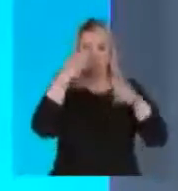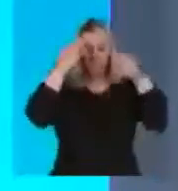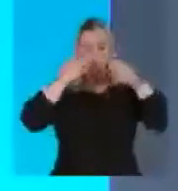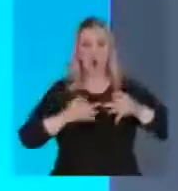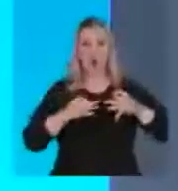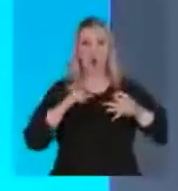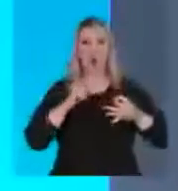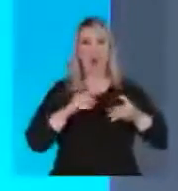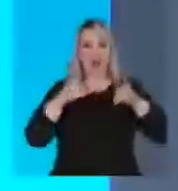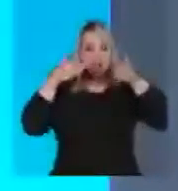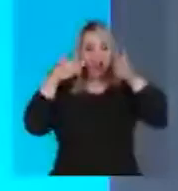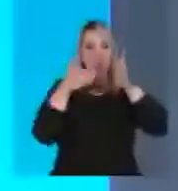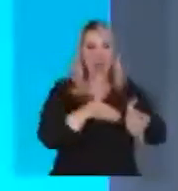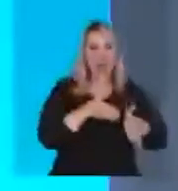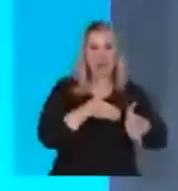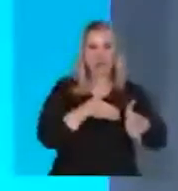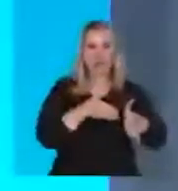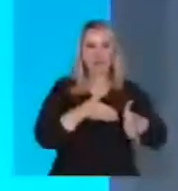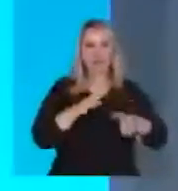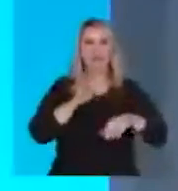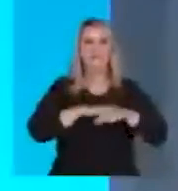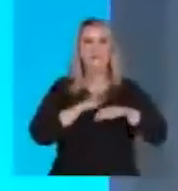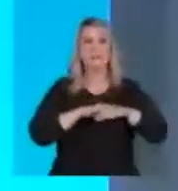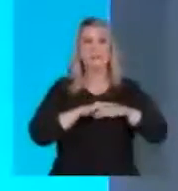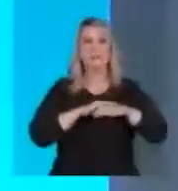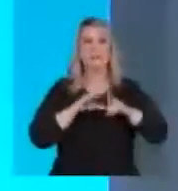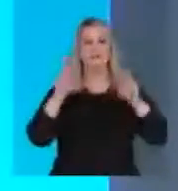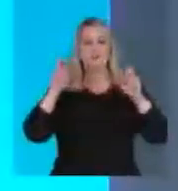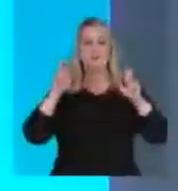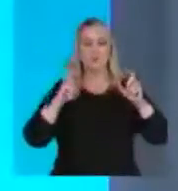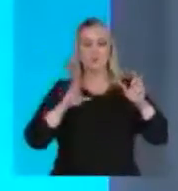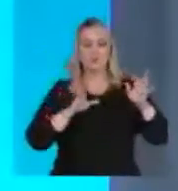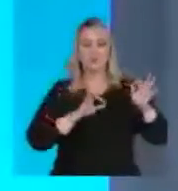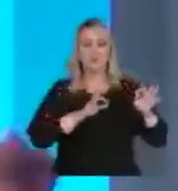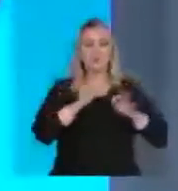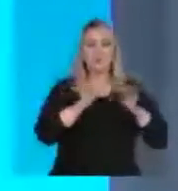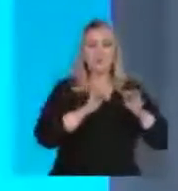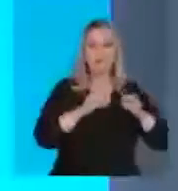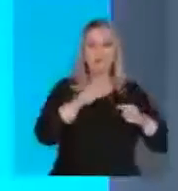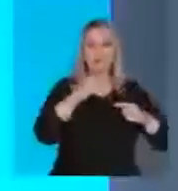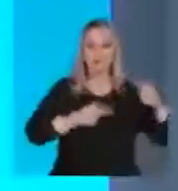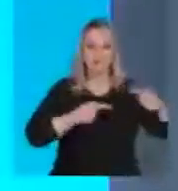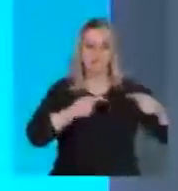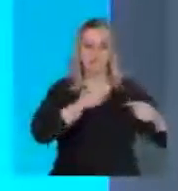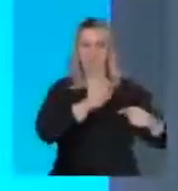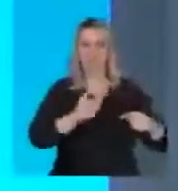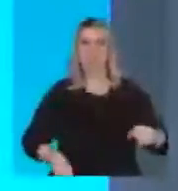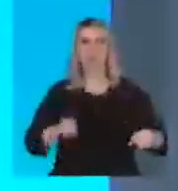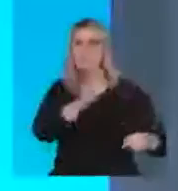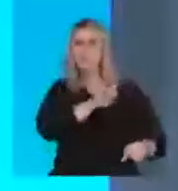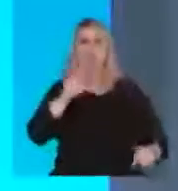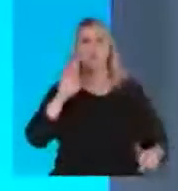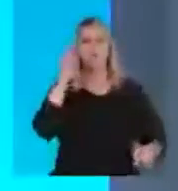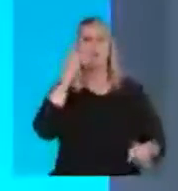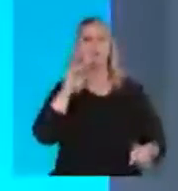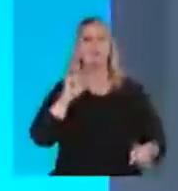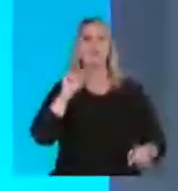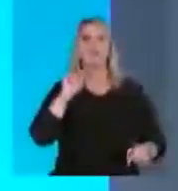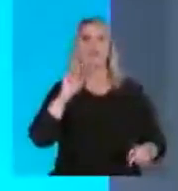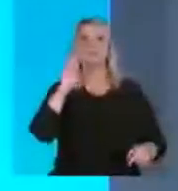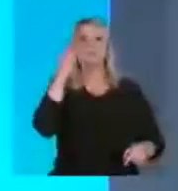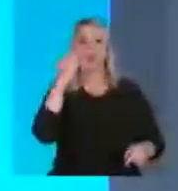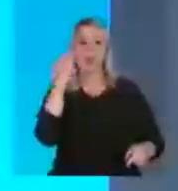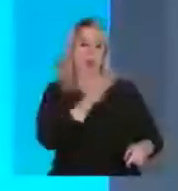e lealdade é a capacidade de realizar em cima de um projeto político popular é não trair quem trai os seus parceiros a